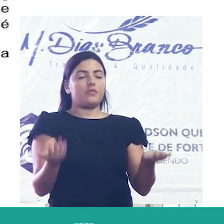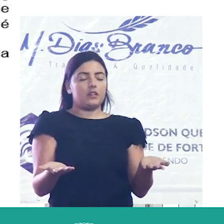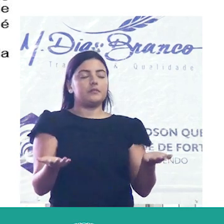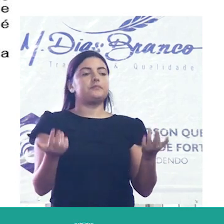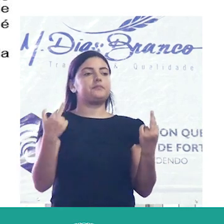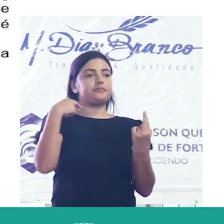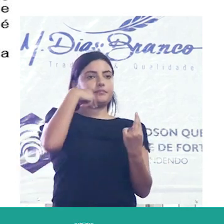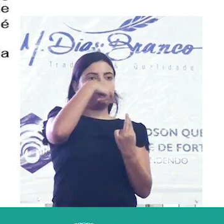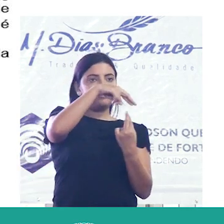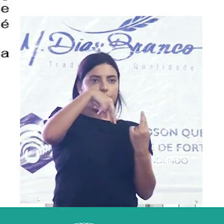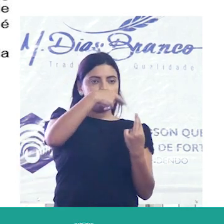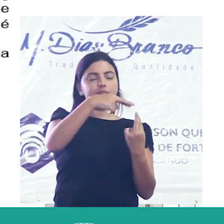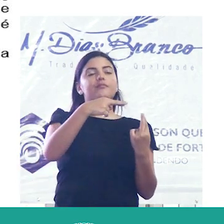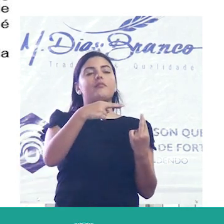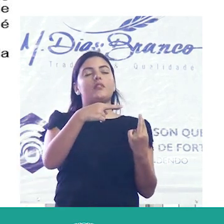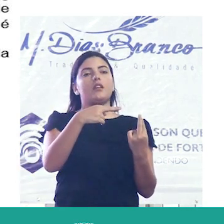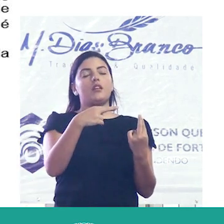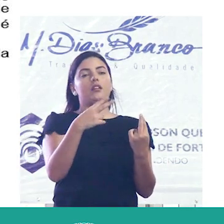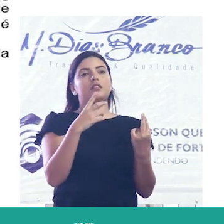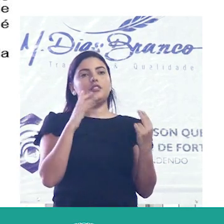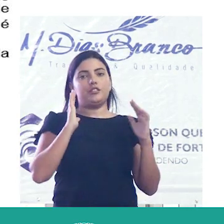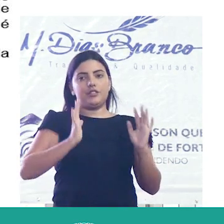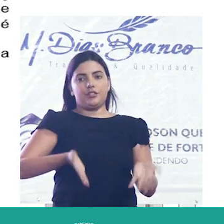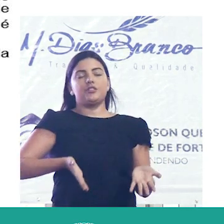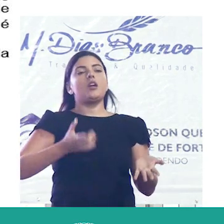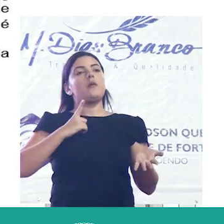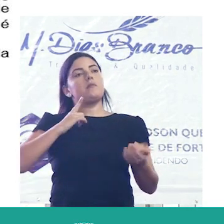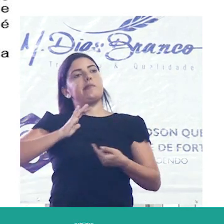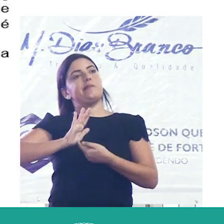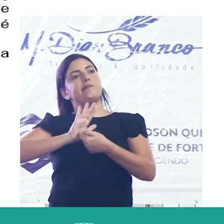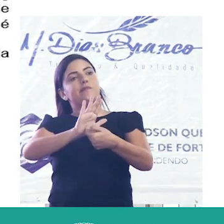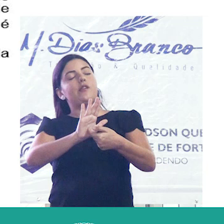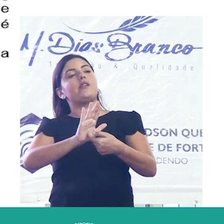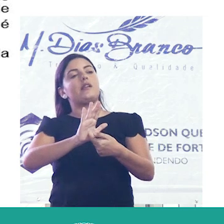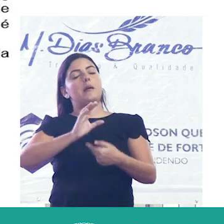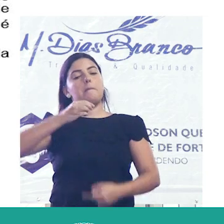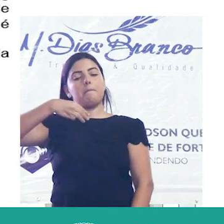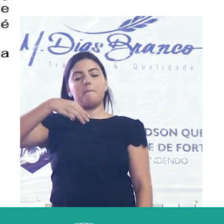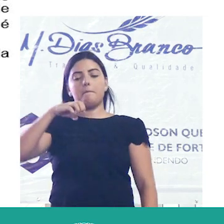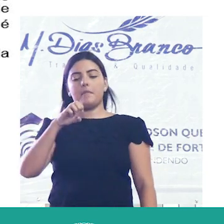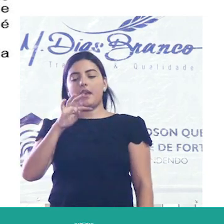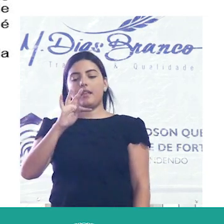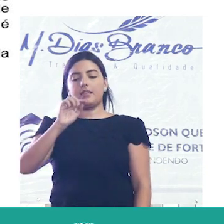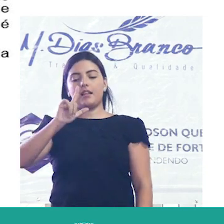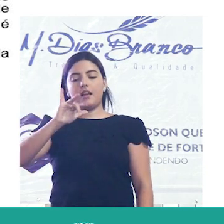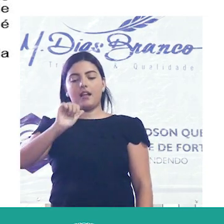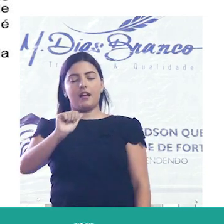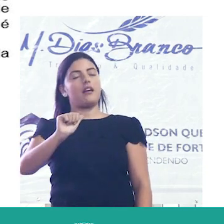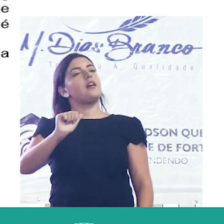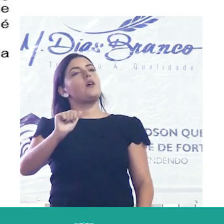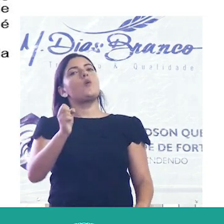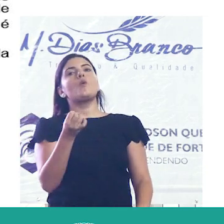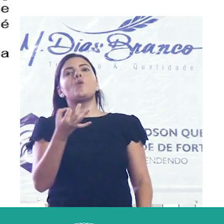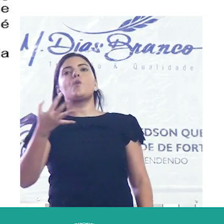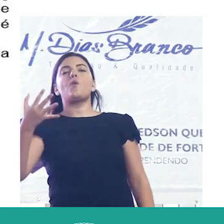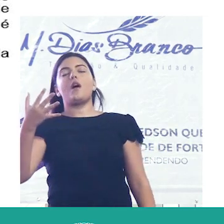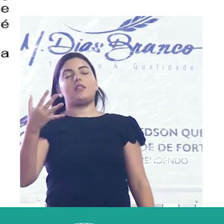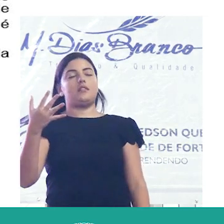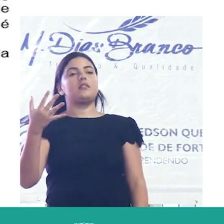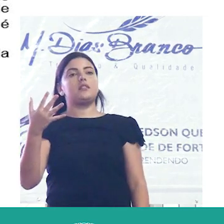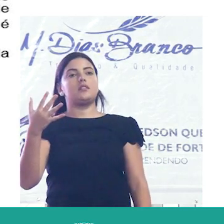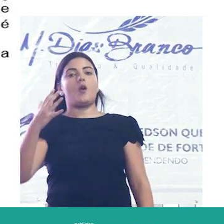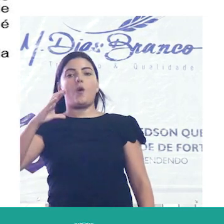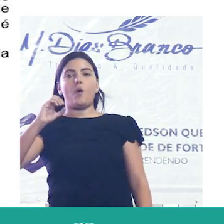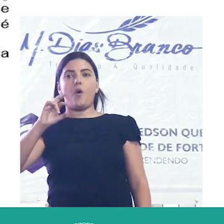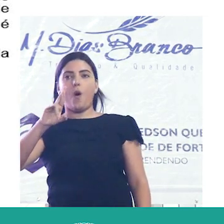reação dada, é possível obtê-lo na forma metálica. A quantidade de matéria de cobre